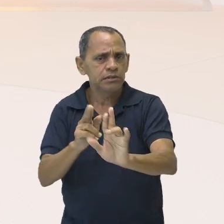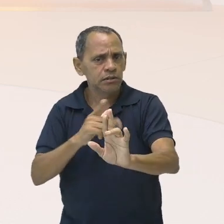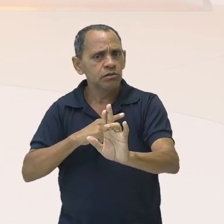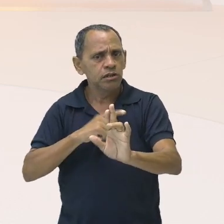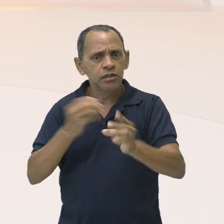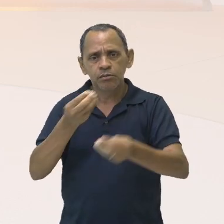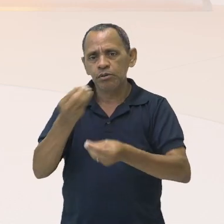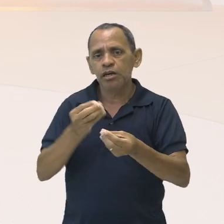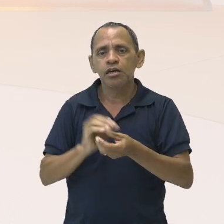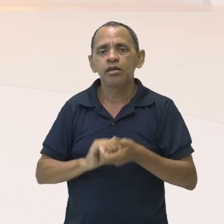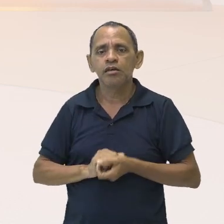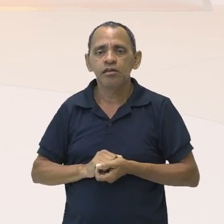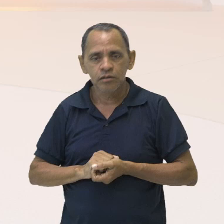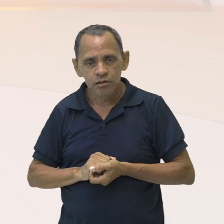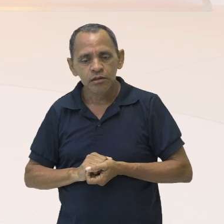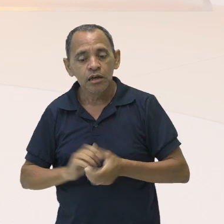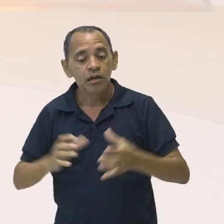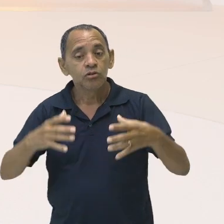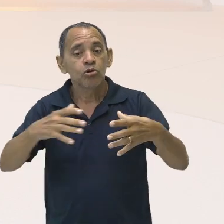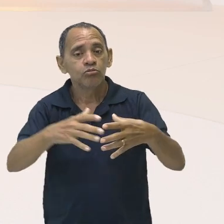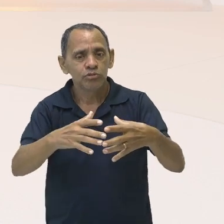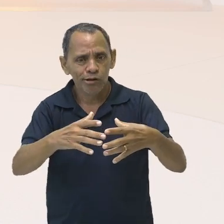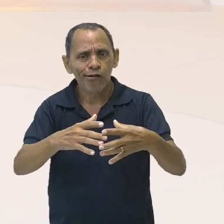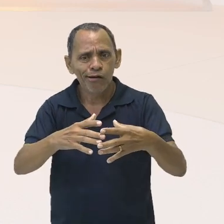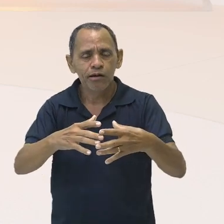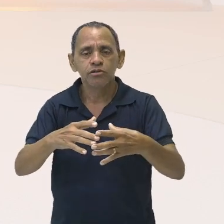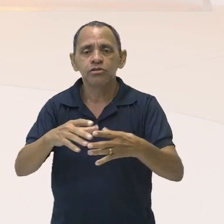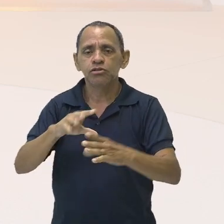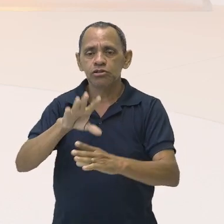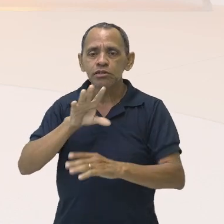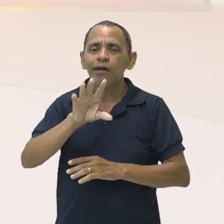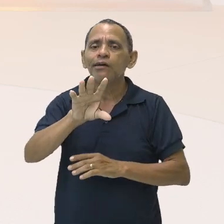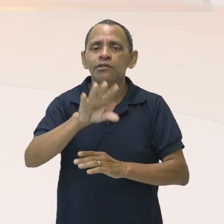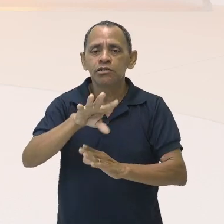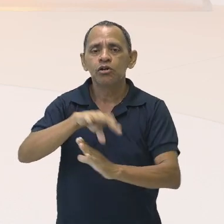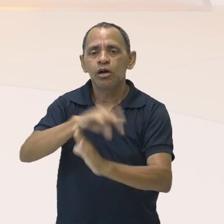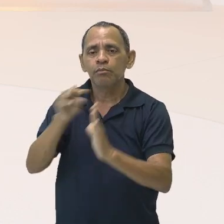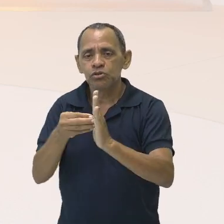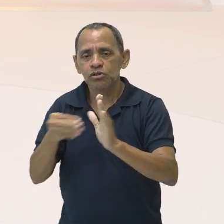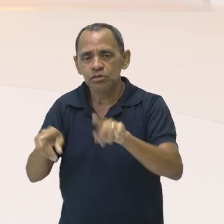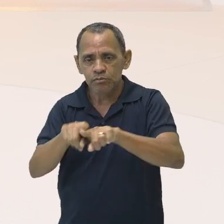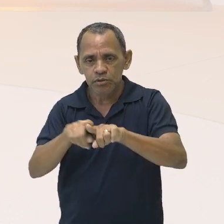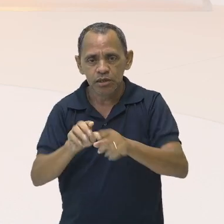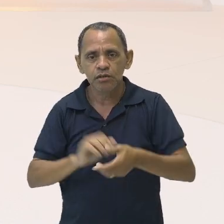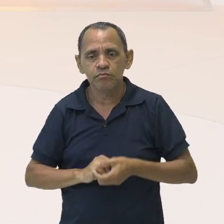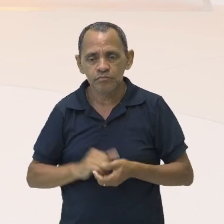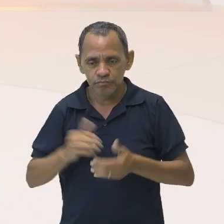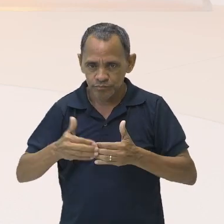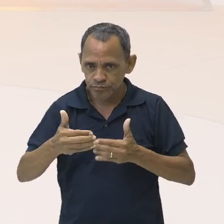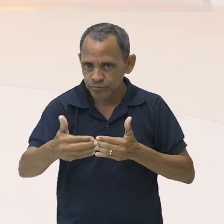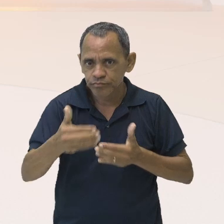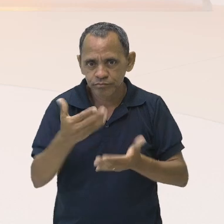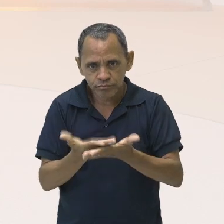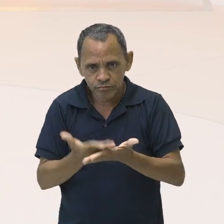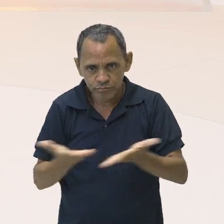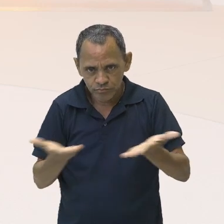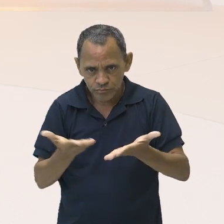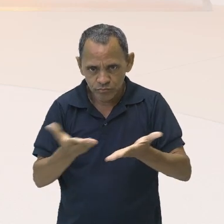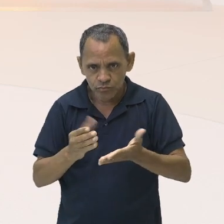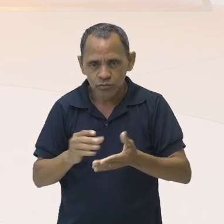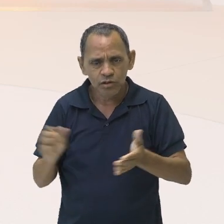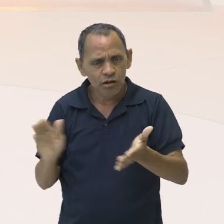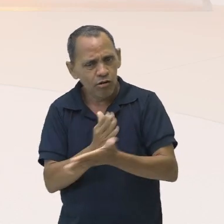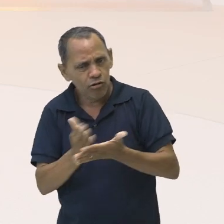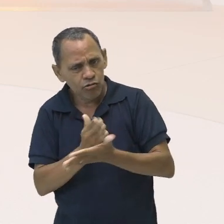as comunidades tradicionais da região amazônica. Então a gente vai verificar ao longo dessa aula algumas características